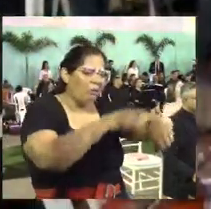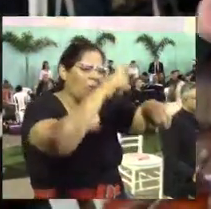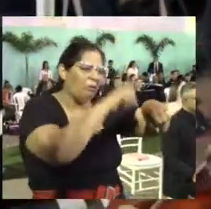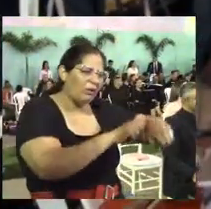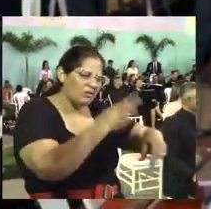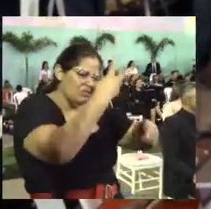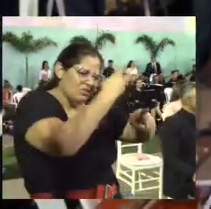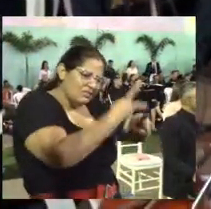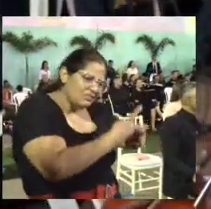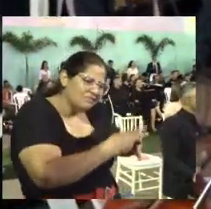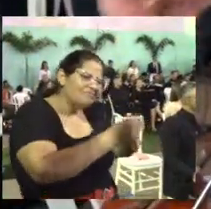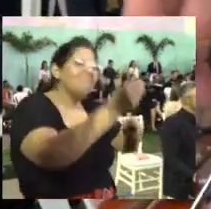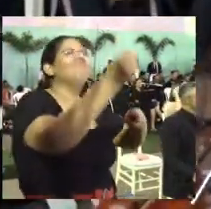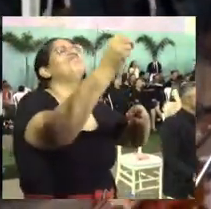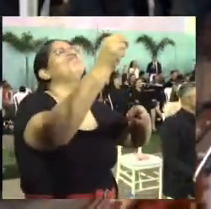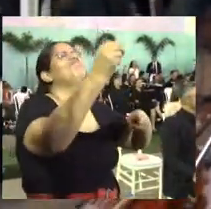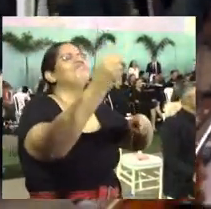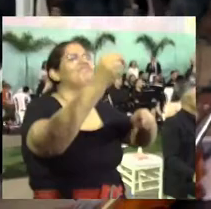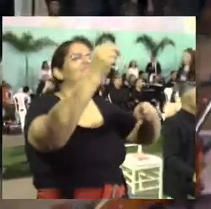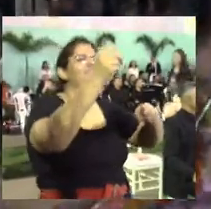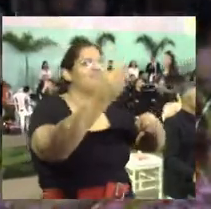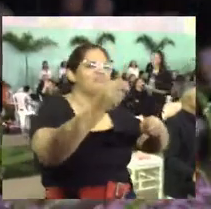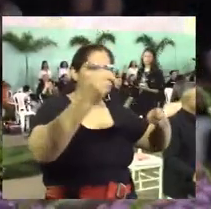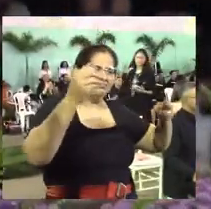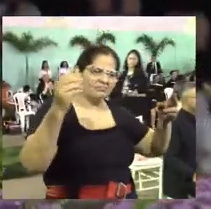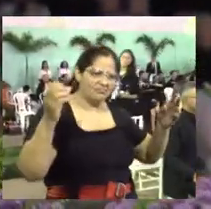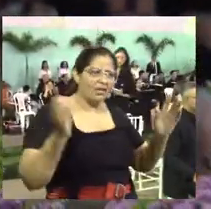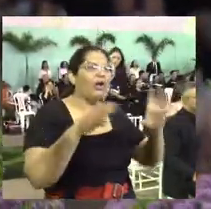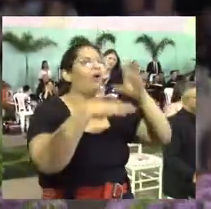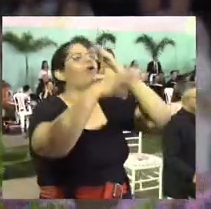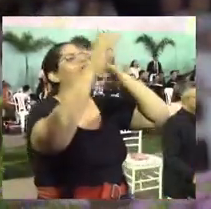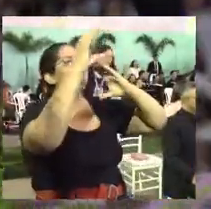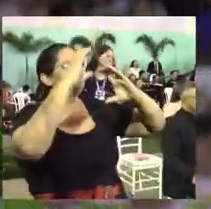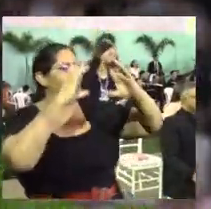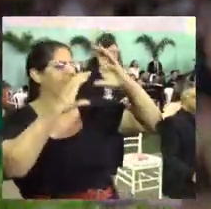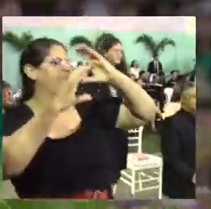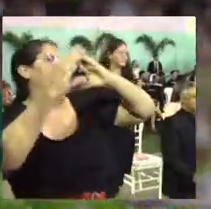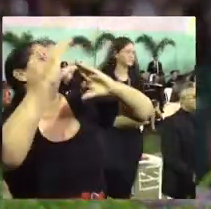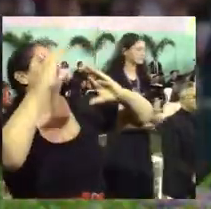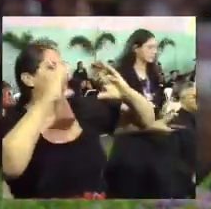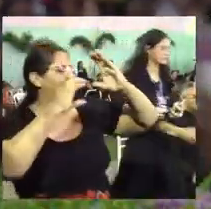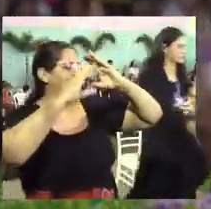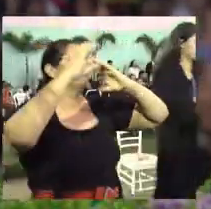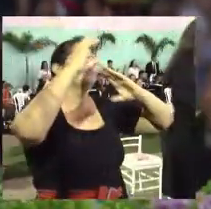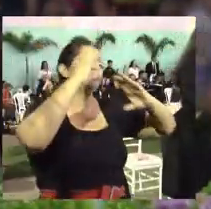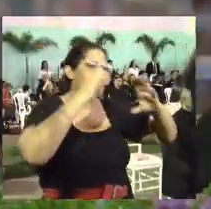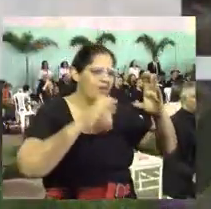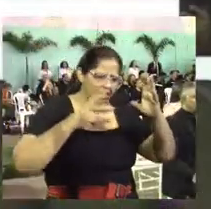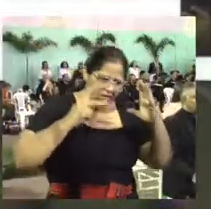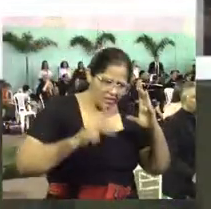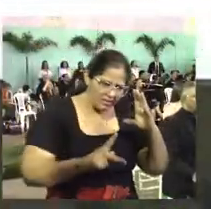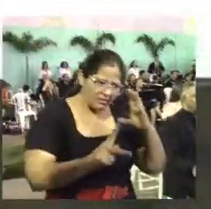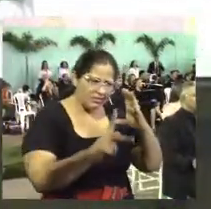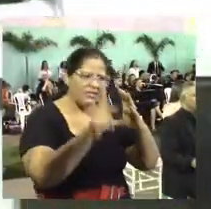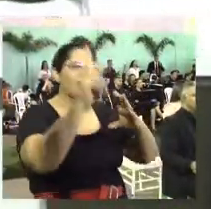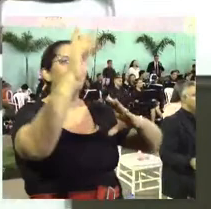Vencer Porque então louve simplesmente